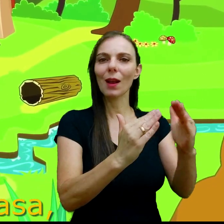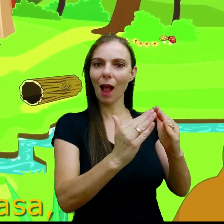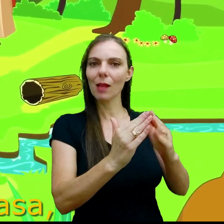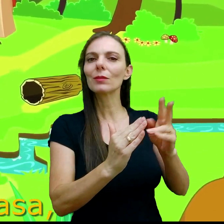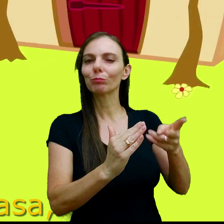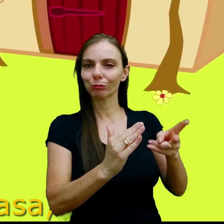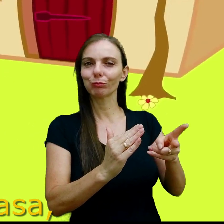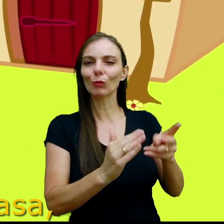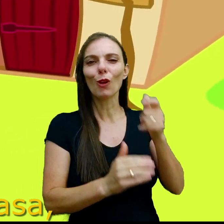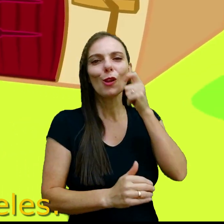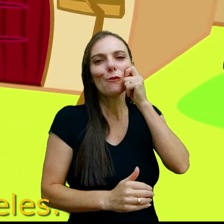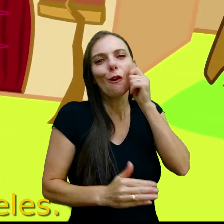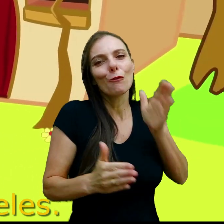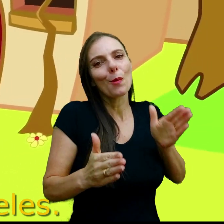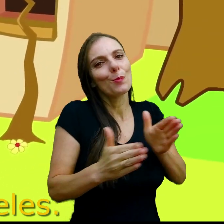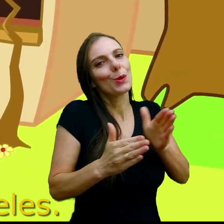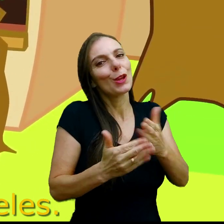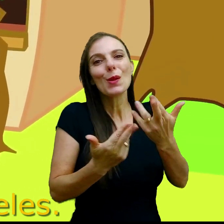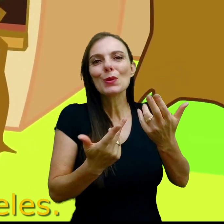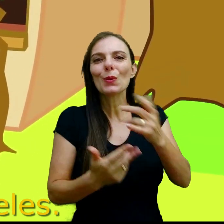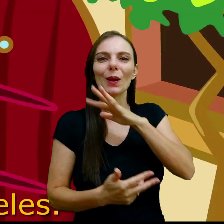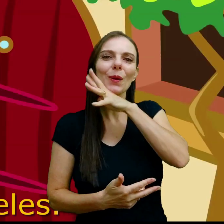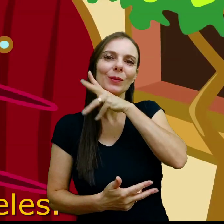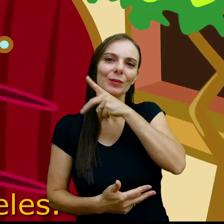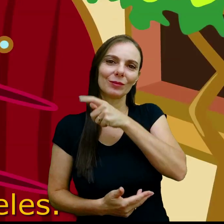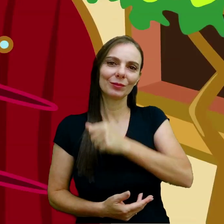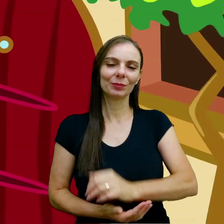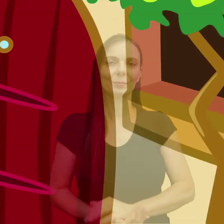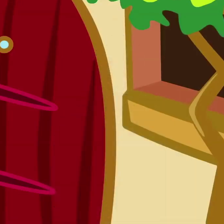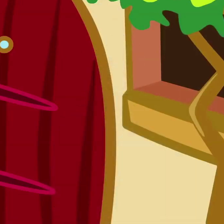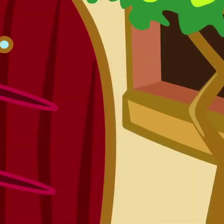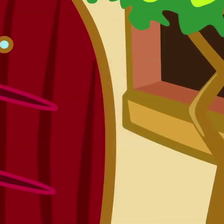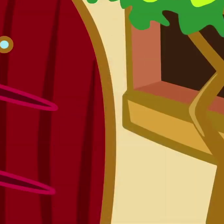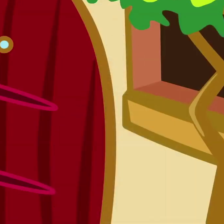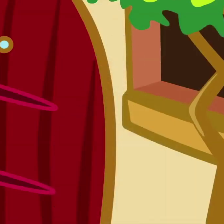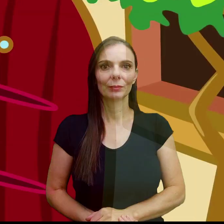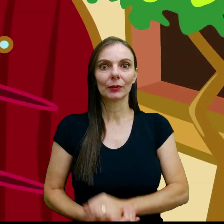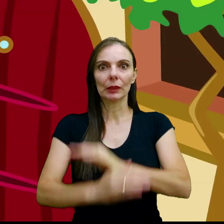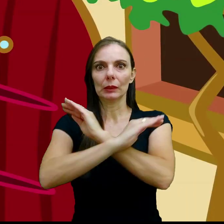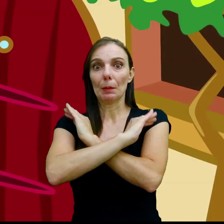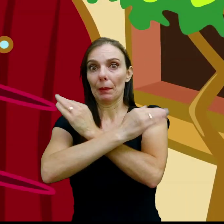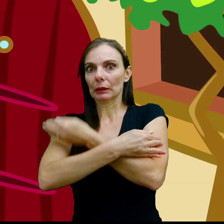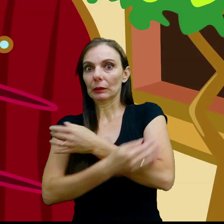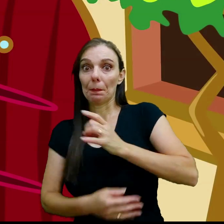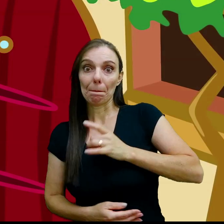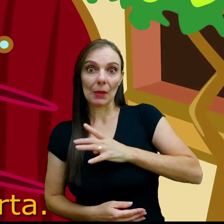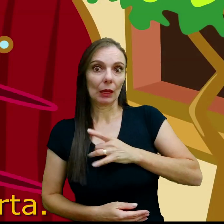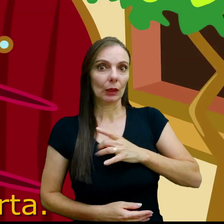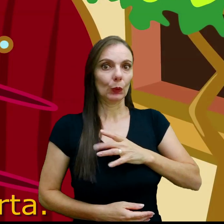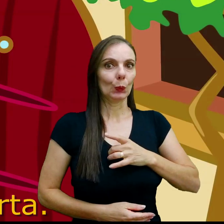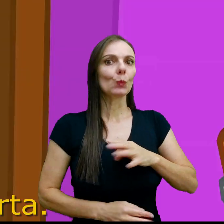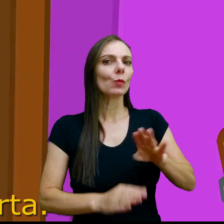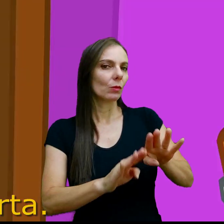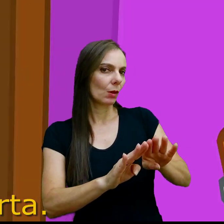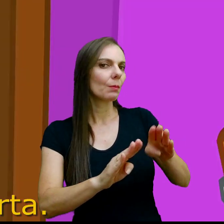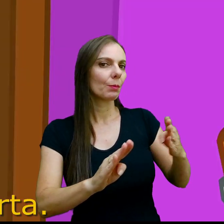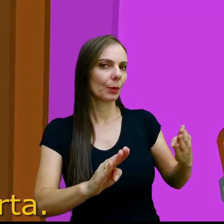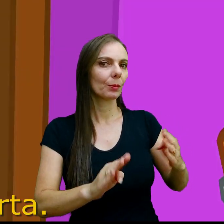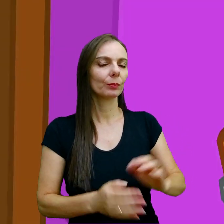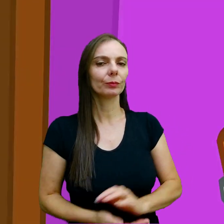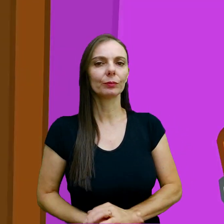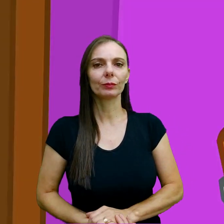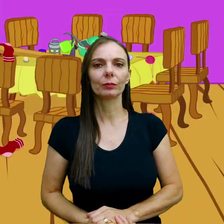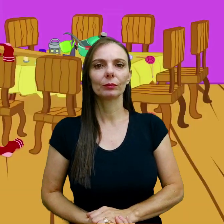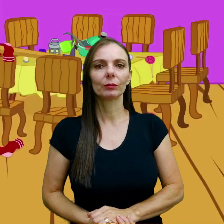levaram para sua casa, tão fofa e pequena como eles. Um pouco hesitante, Branca de Neve abriu a